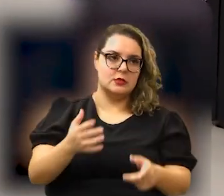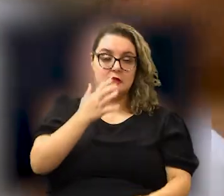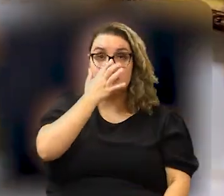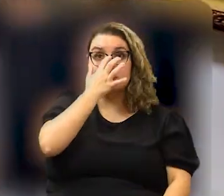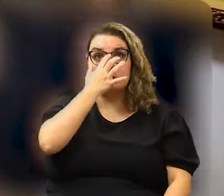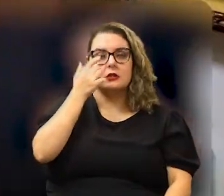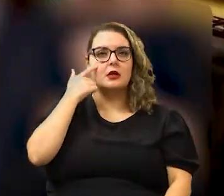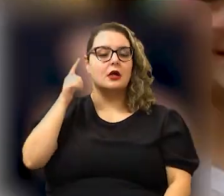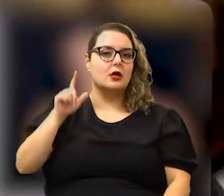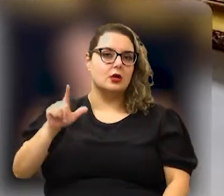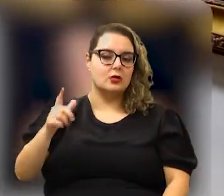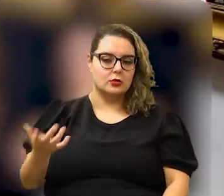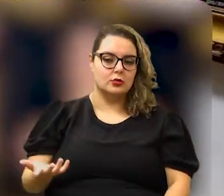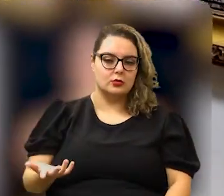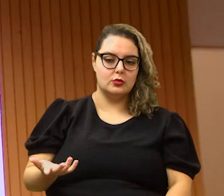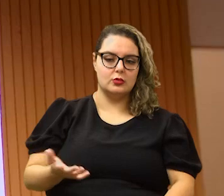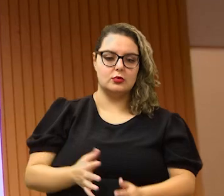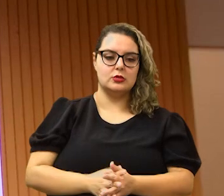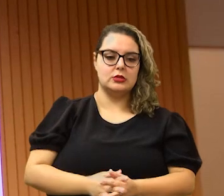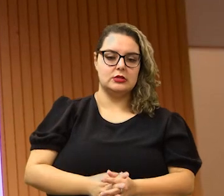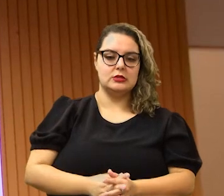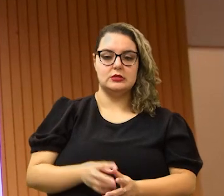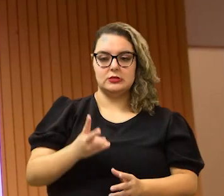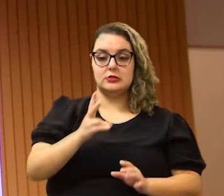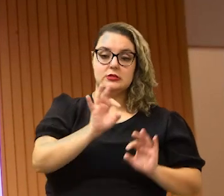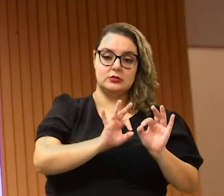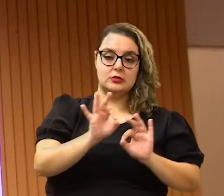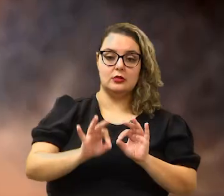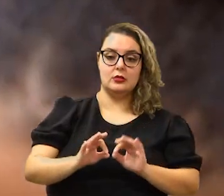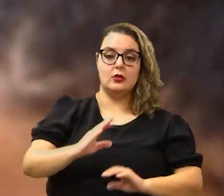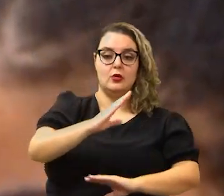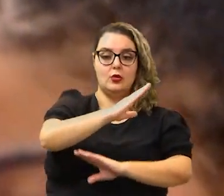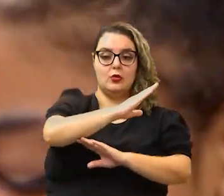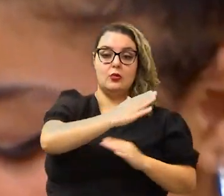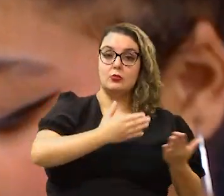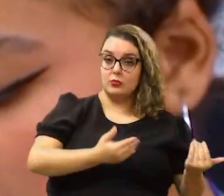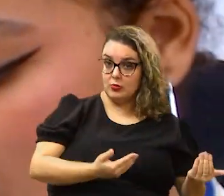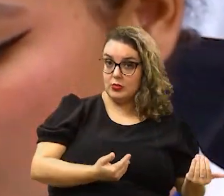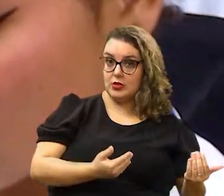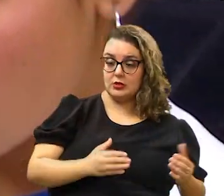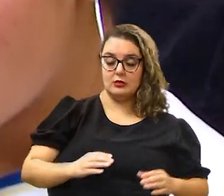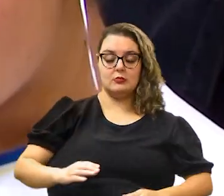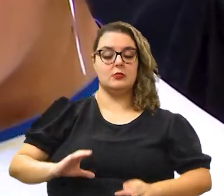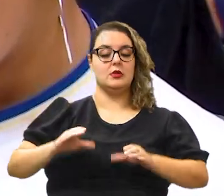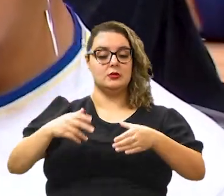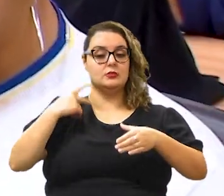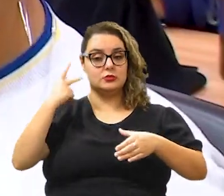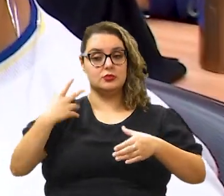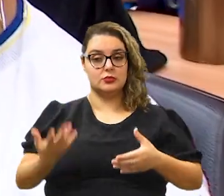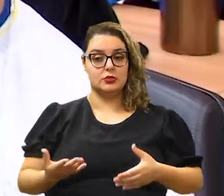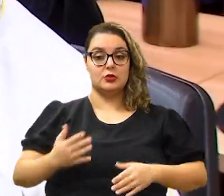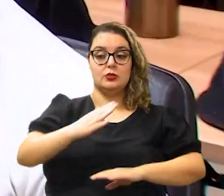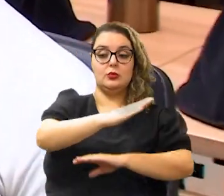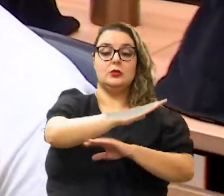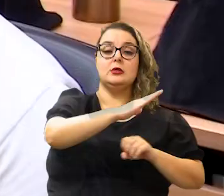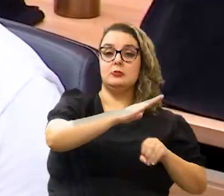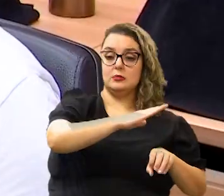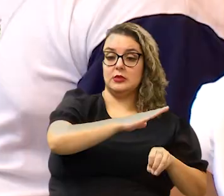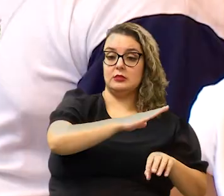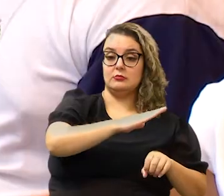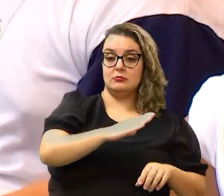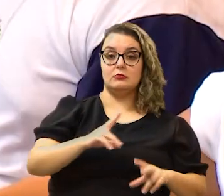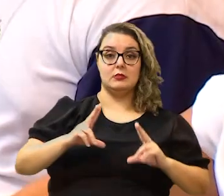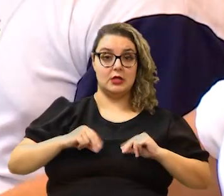dois projetos, tanto o Parlamento Jovem como o Câmara Educa, merecem a cada dia mais aprimoramento,